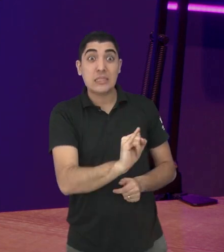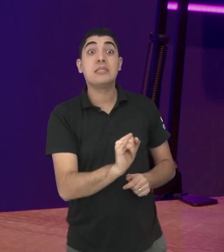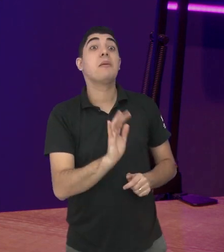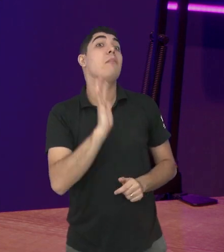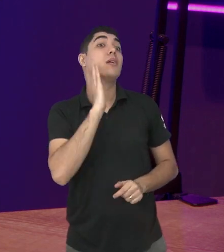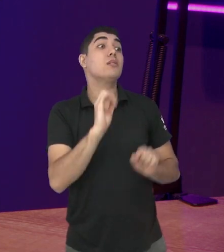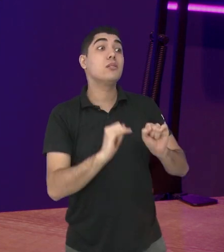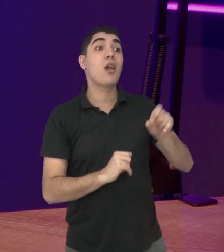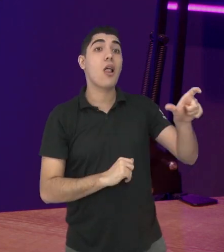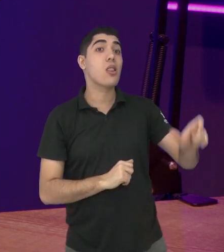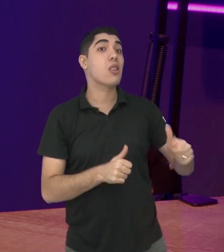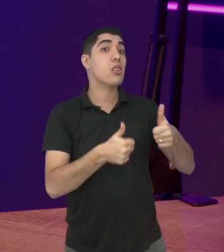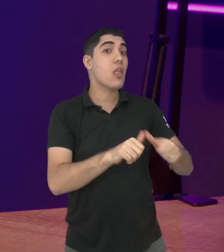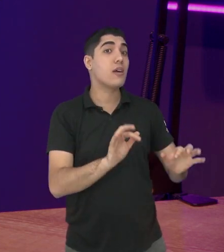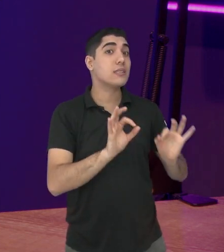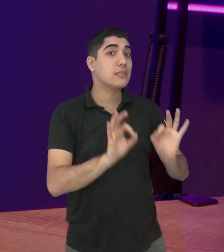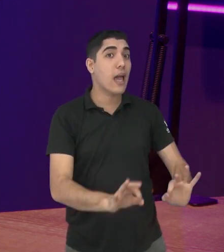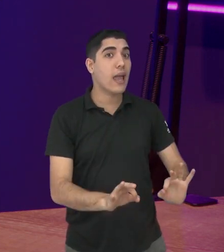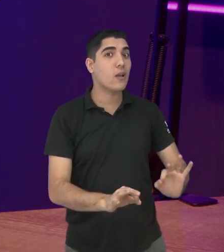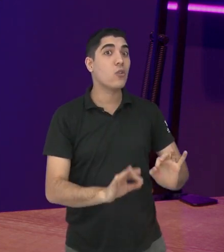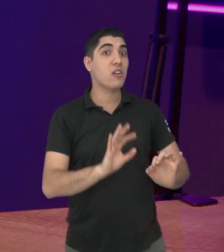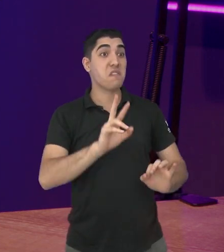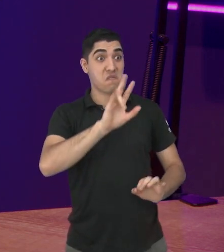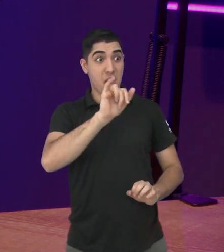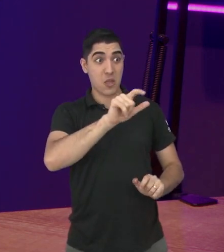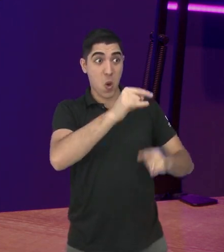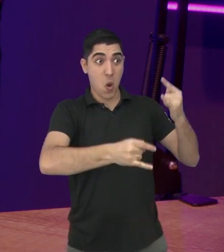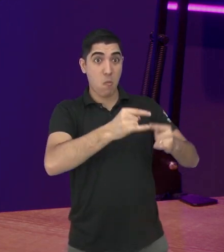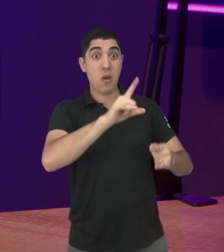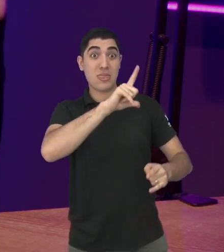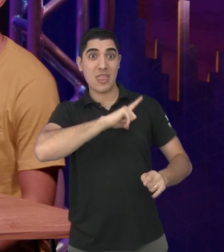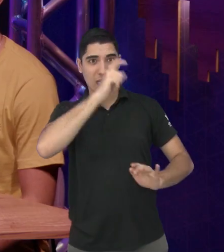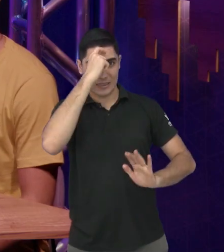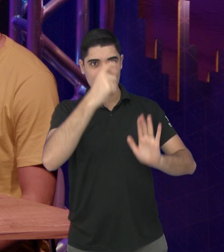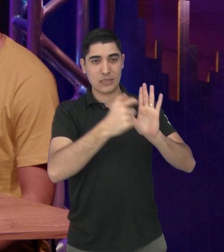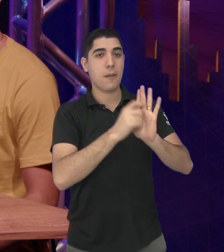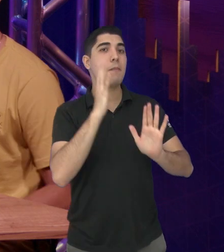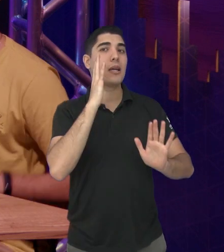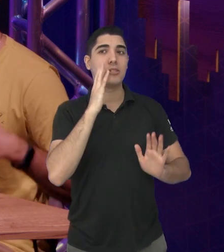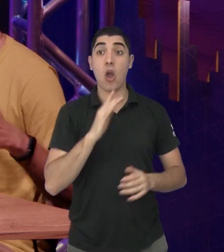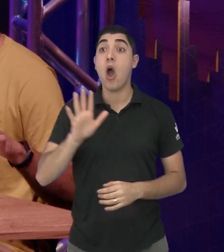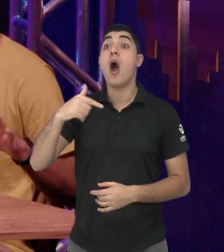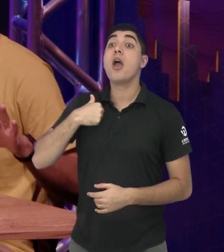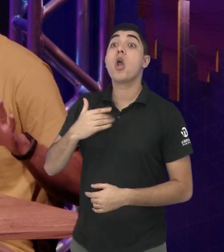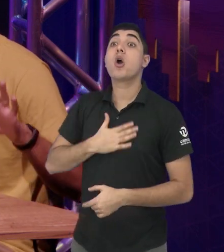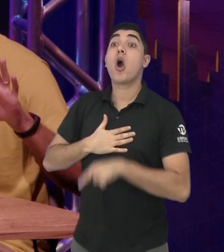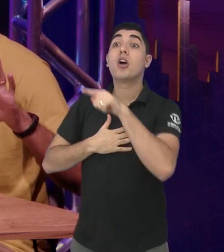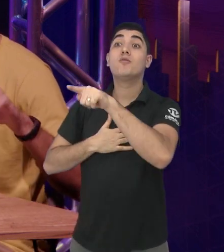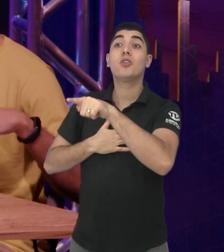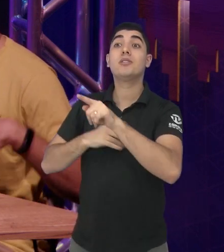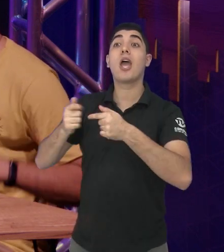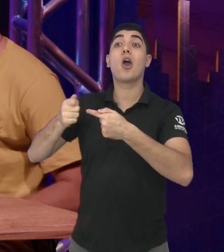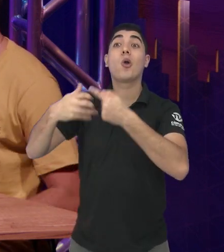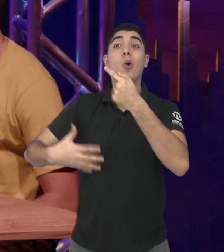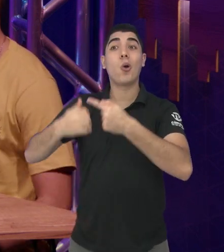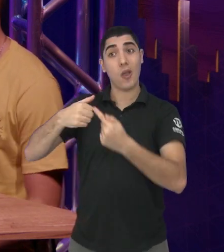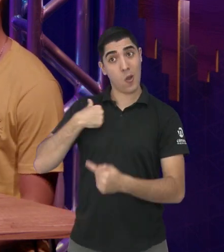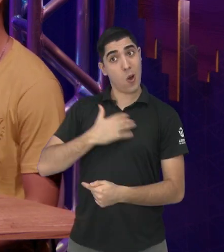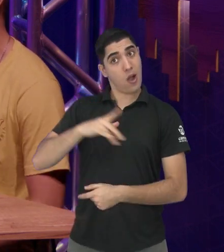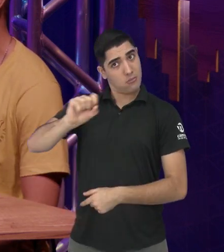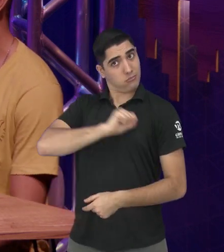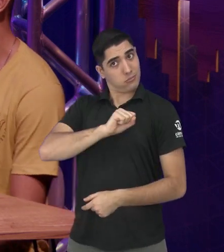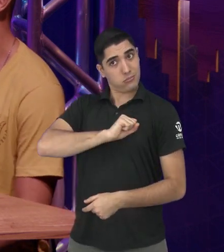uma inteligência artificial autoconsciente... Já era. Eu gosto de você, Google. A gente é best